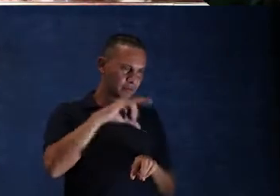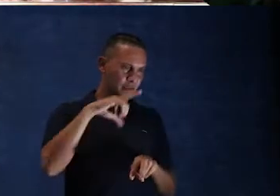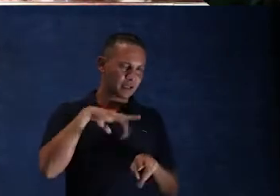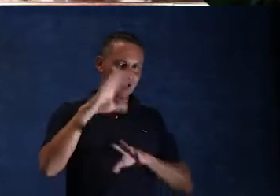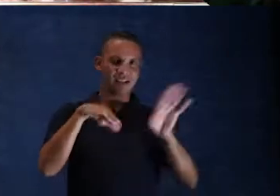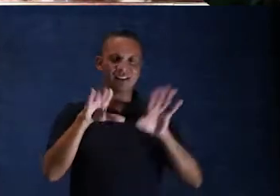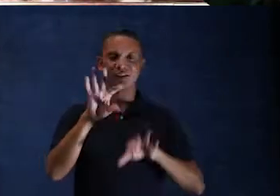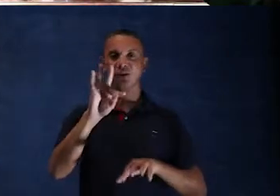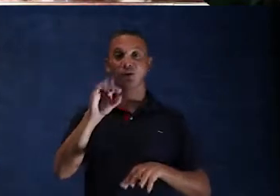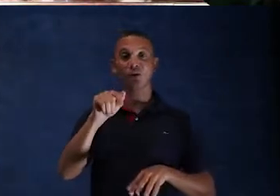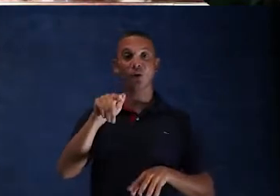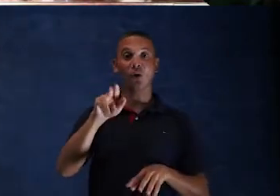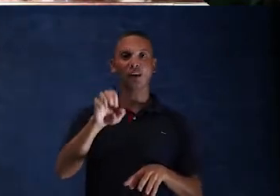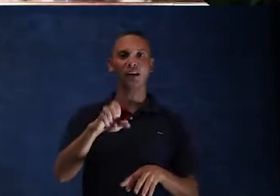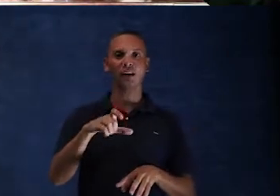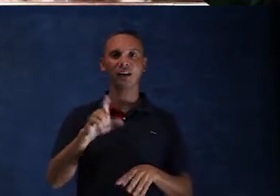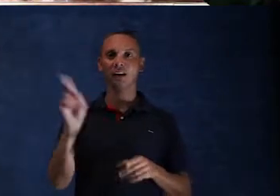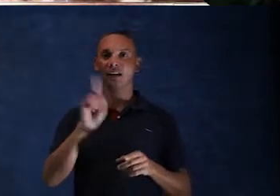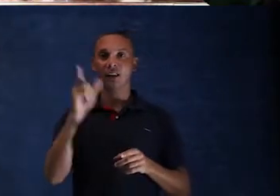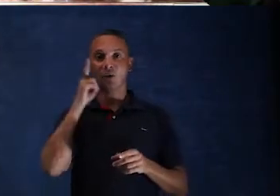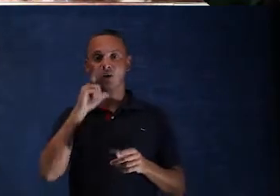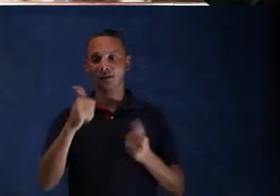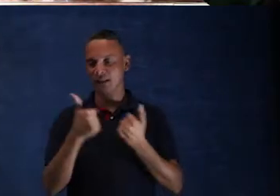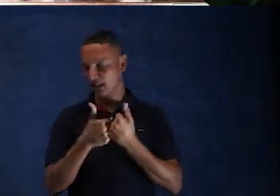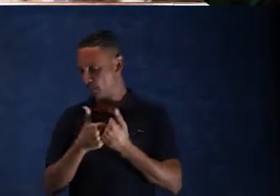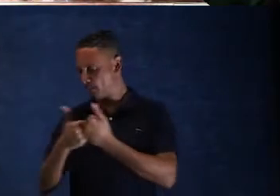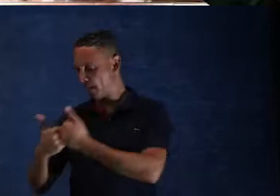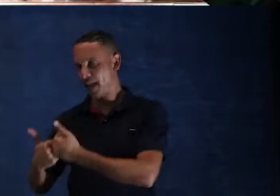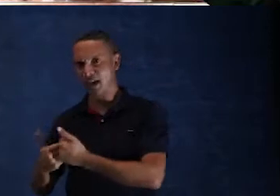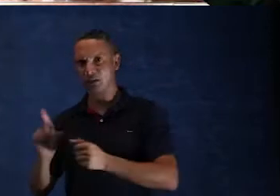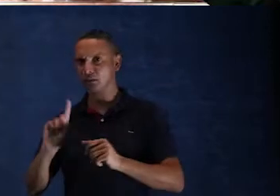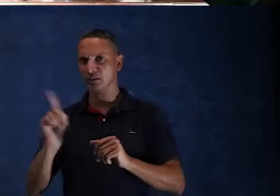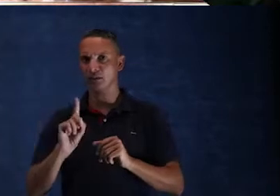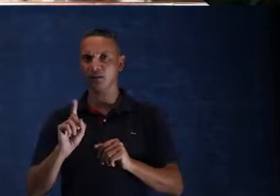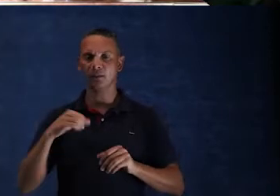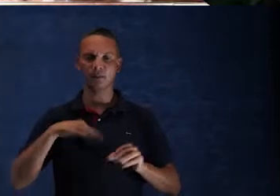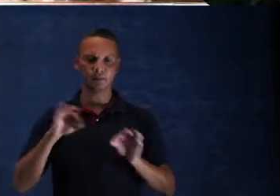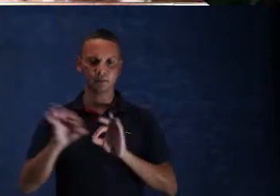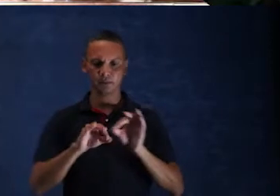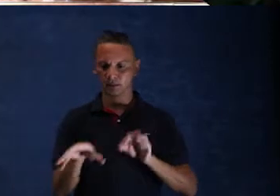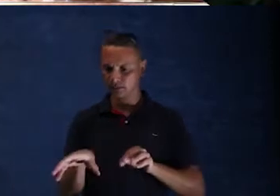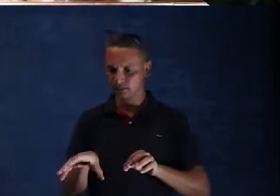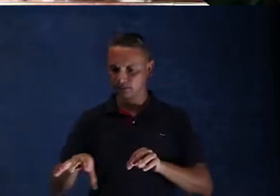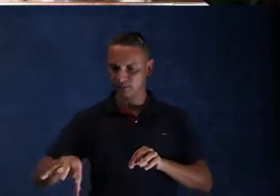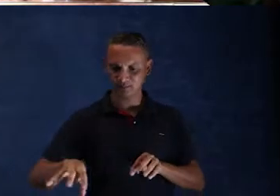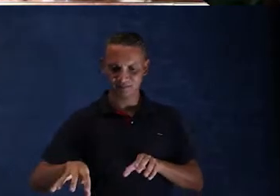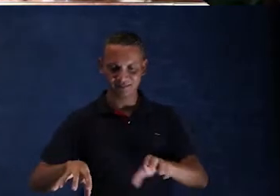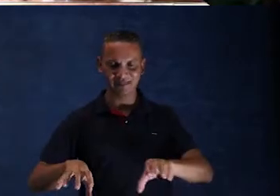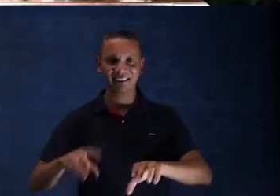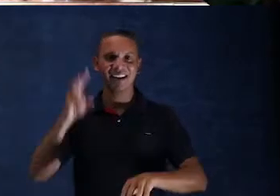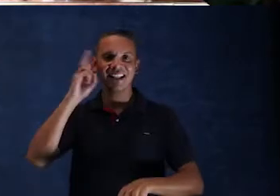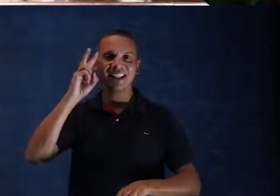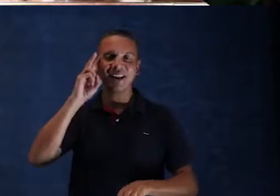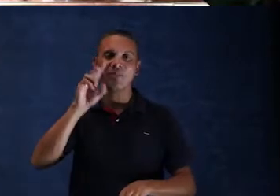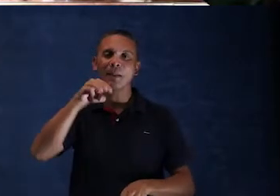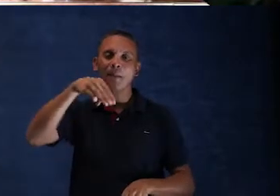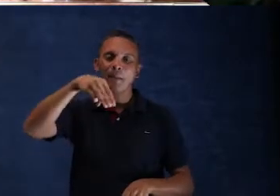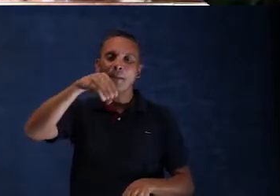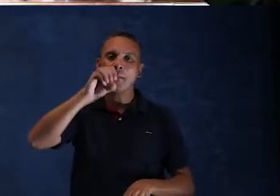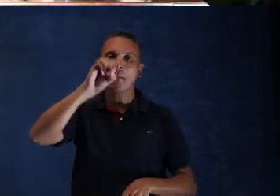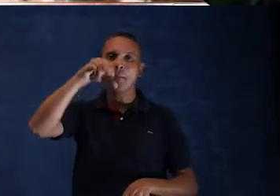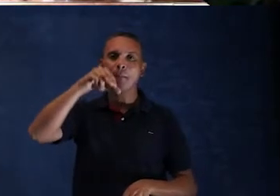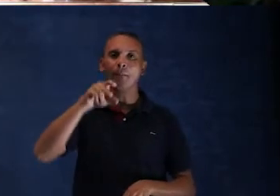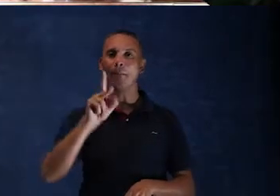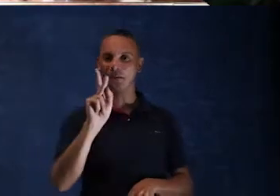toque, né? Eles não aguentam ficar perto das pessoas, eles têm que consertar as coisas. Lembram do Monk? Não é?